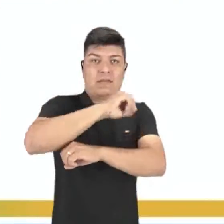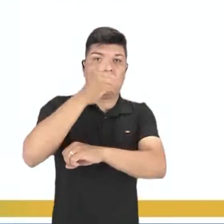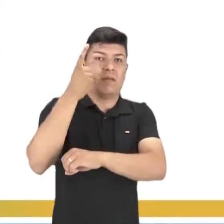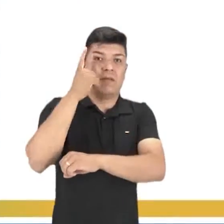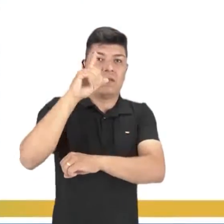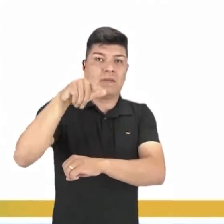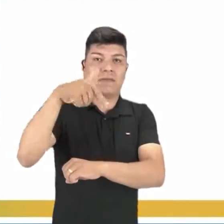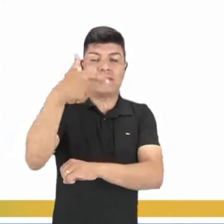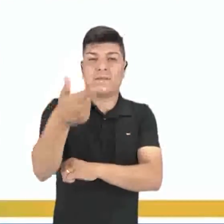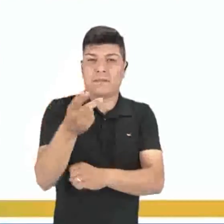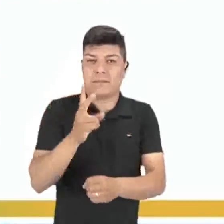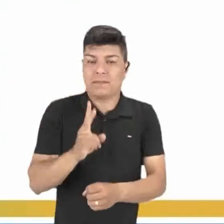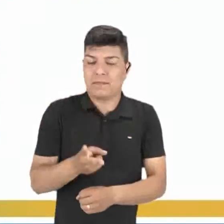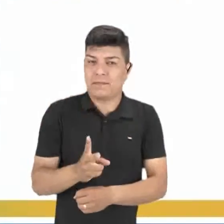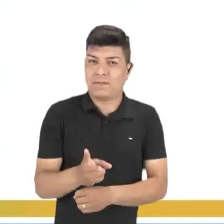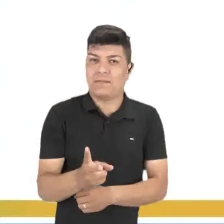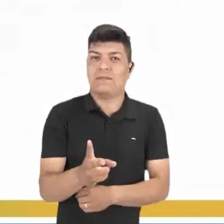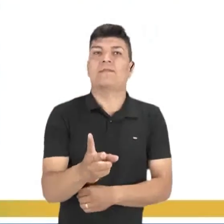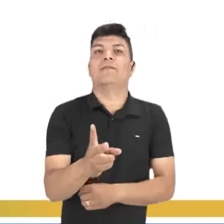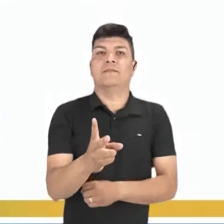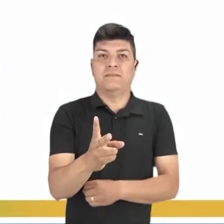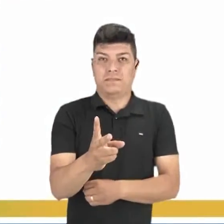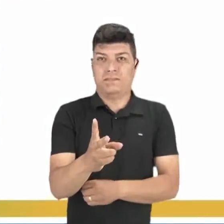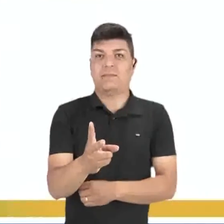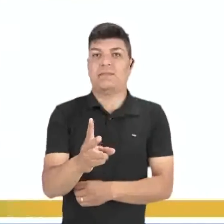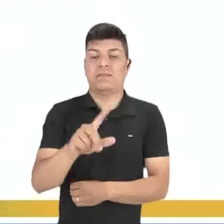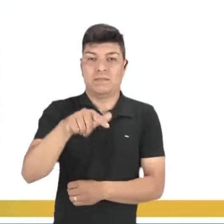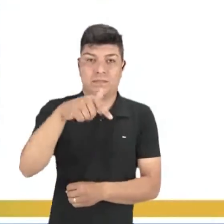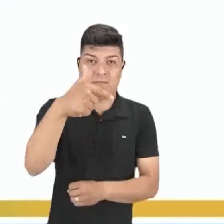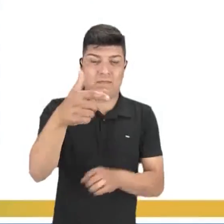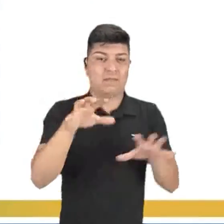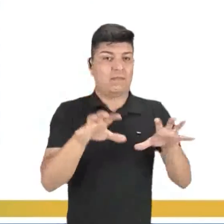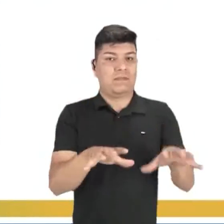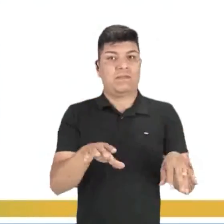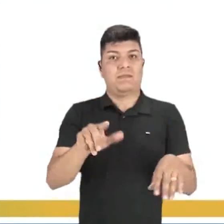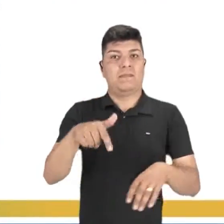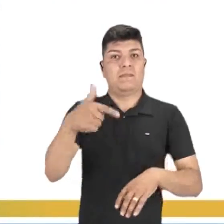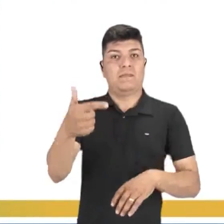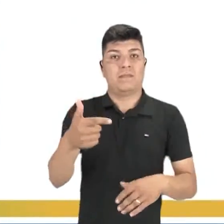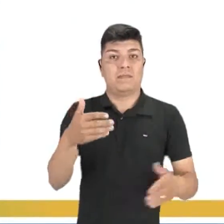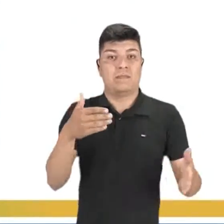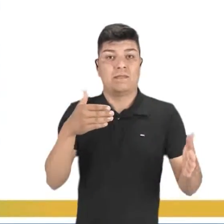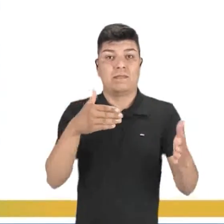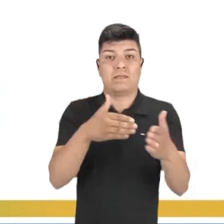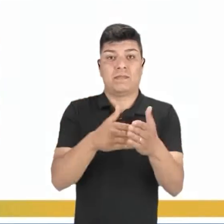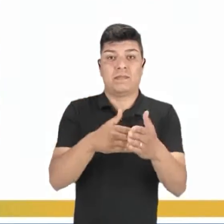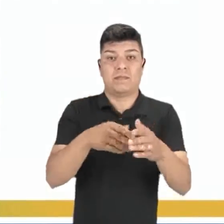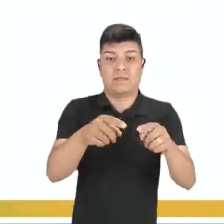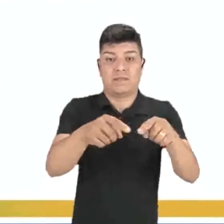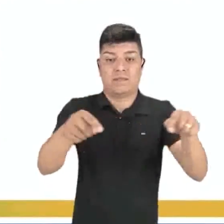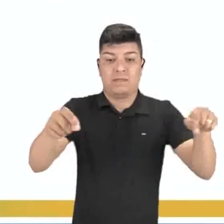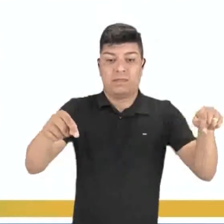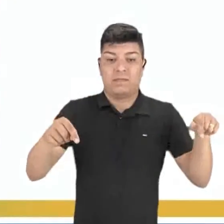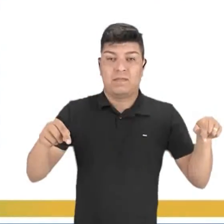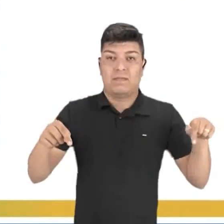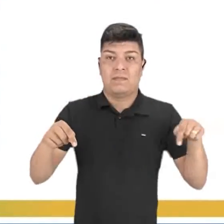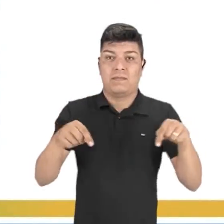seguinte. Continuou ainda nessa e no outro, até que no quarto